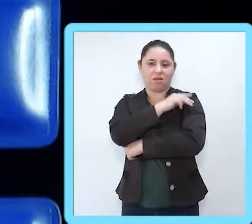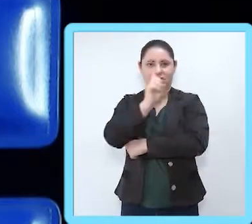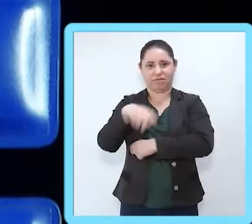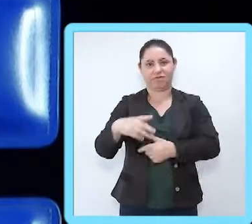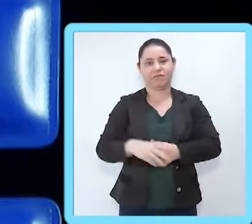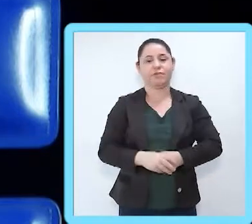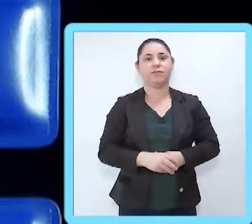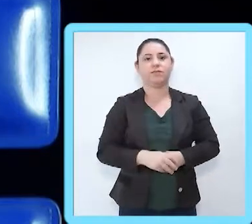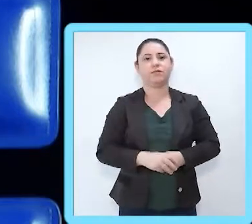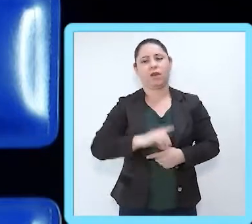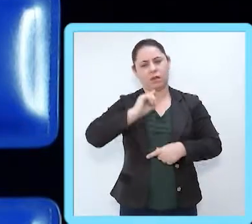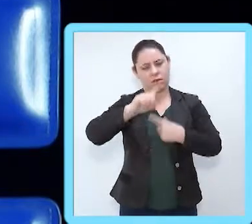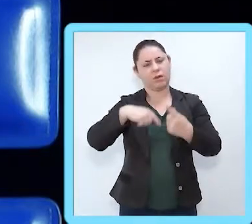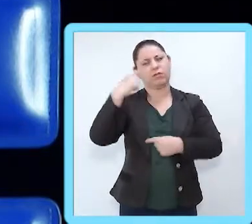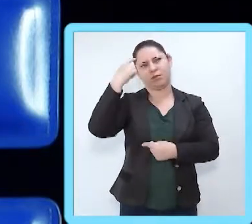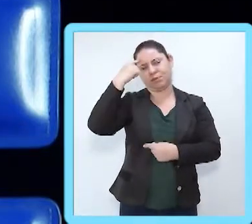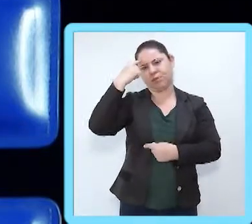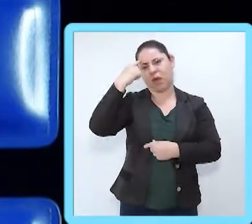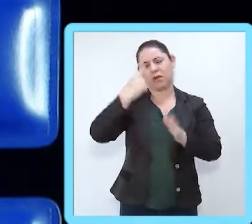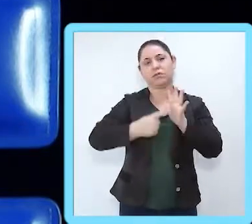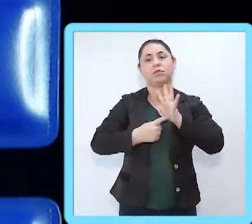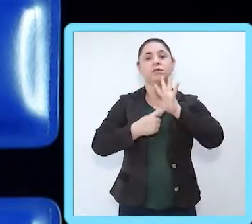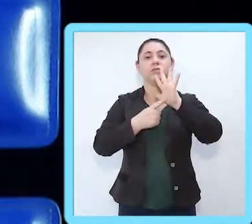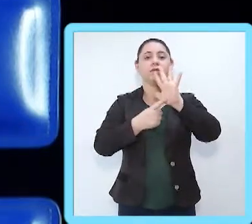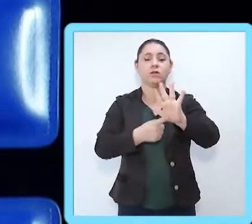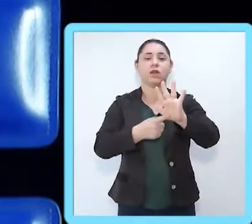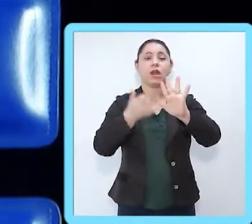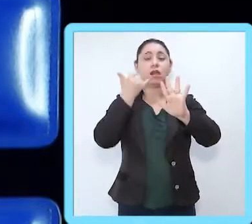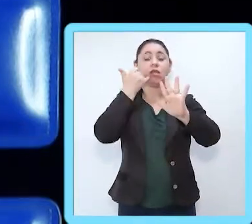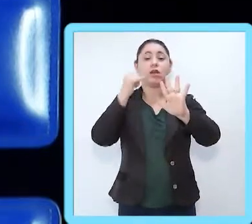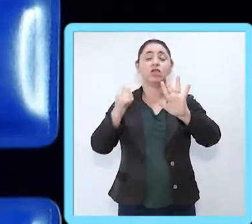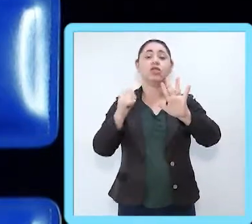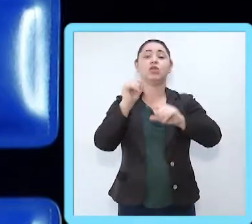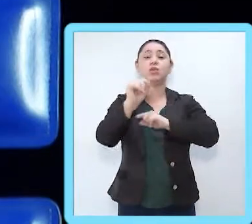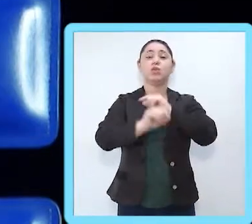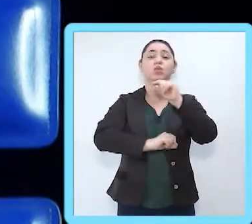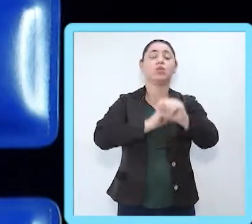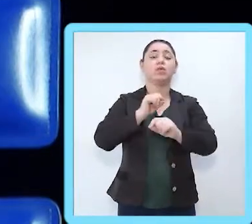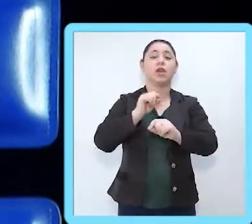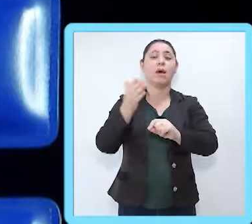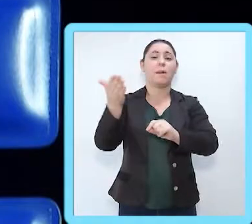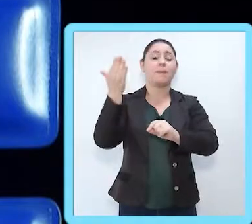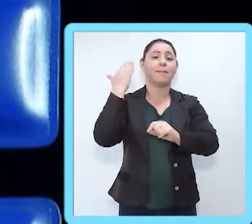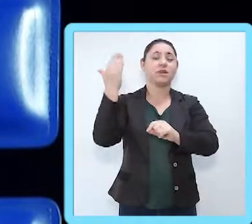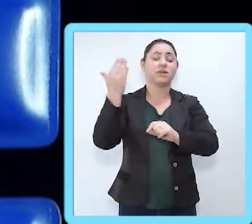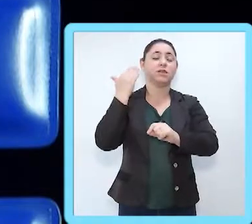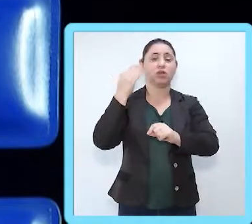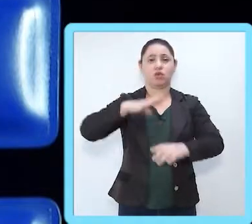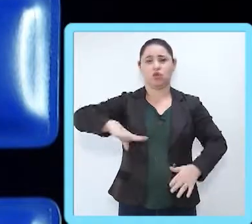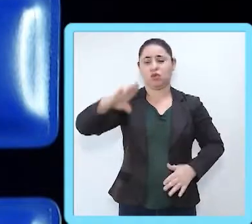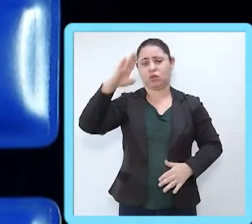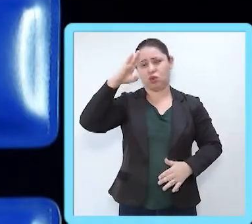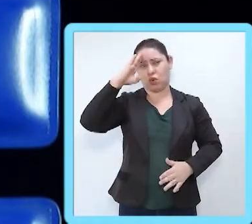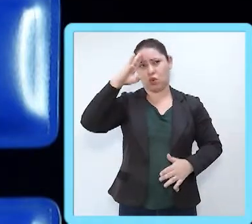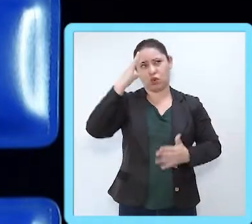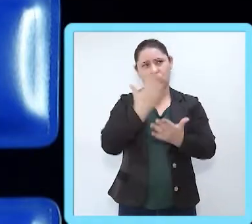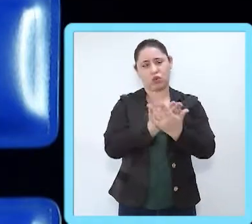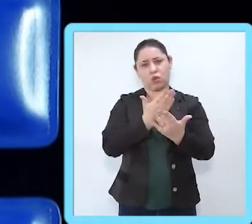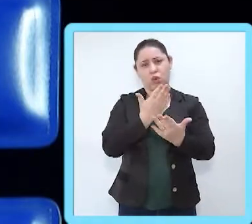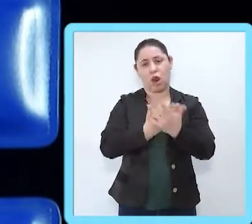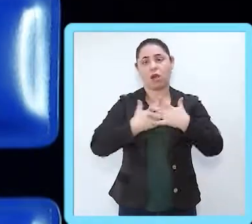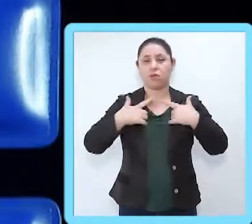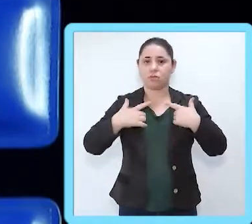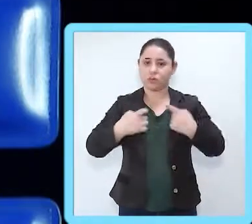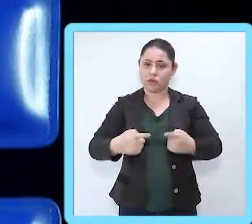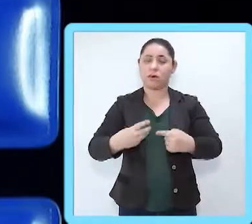motivo também da apresentação de energia alternativa na DESG, que era a escola formada da Escola Superior de Guerra,